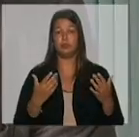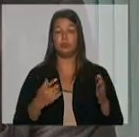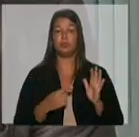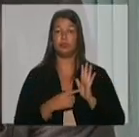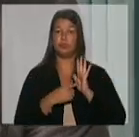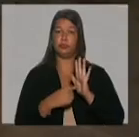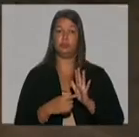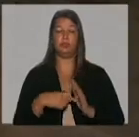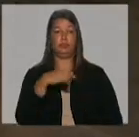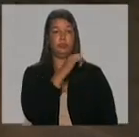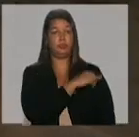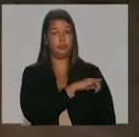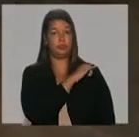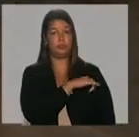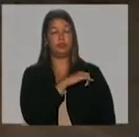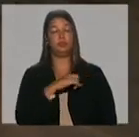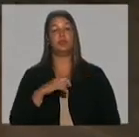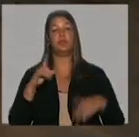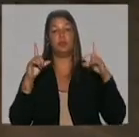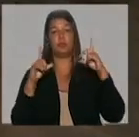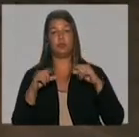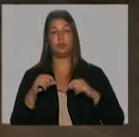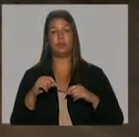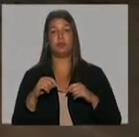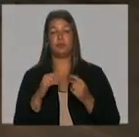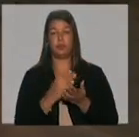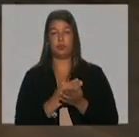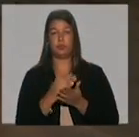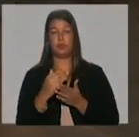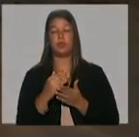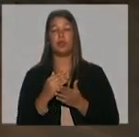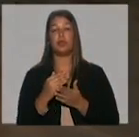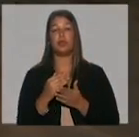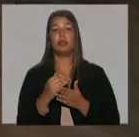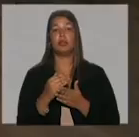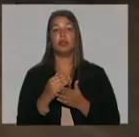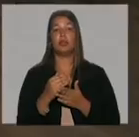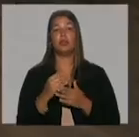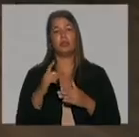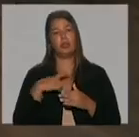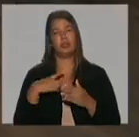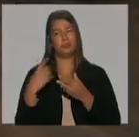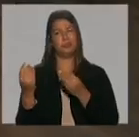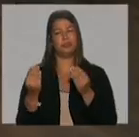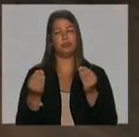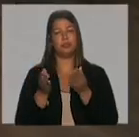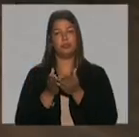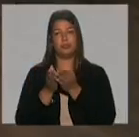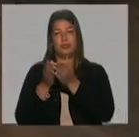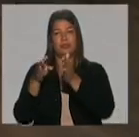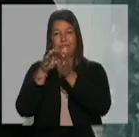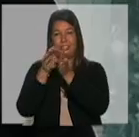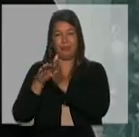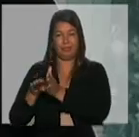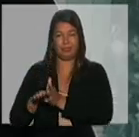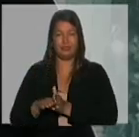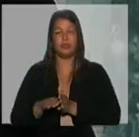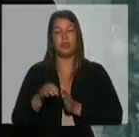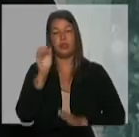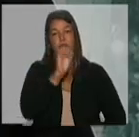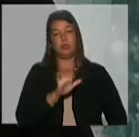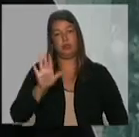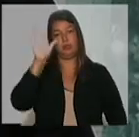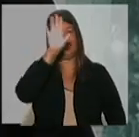pelas barras, né, ela diminui lá de 2000, né, do início lá, porque também tem outros estaleiros funcionando em outros